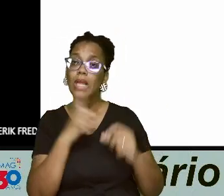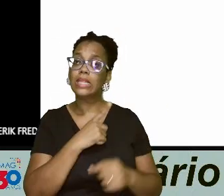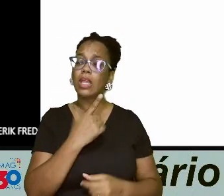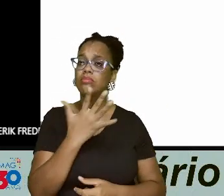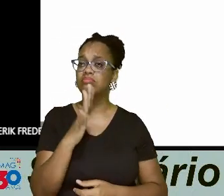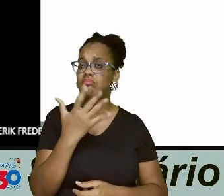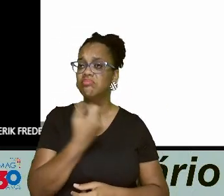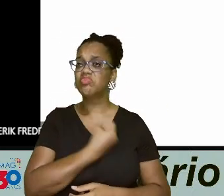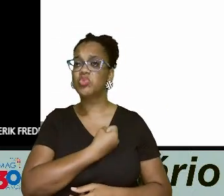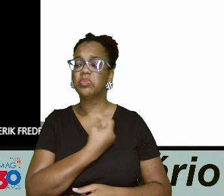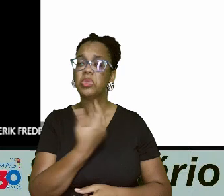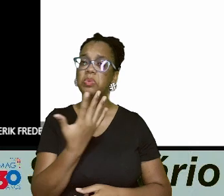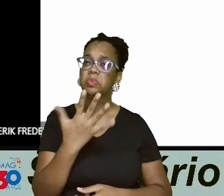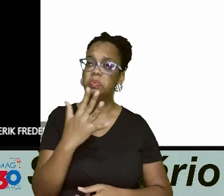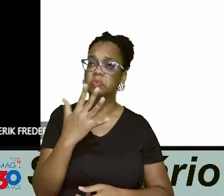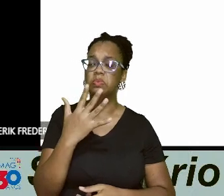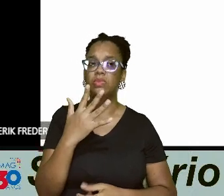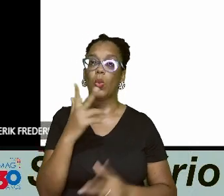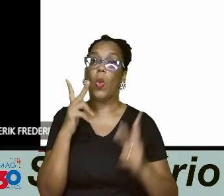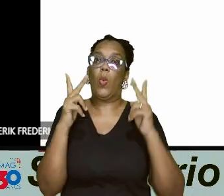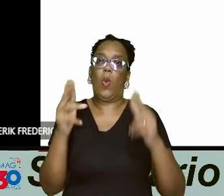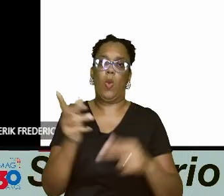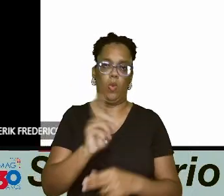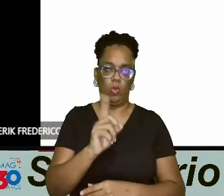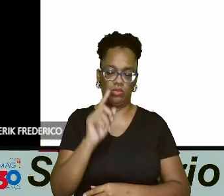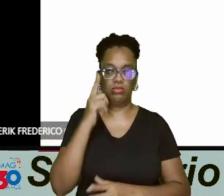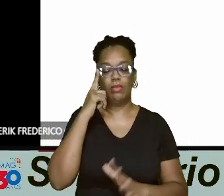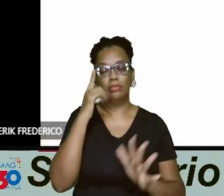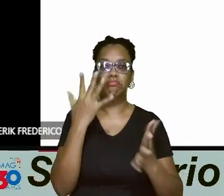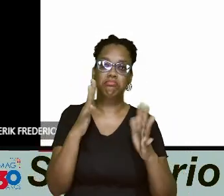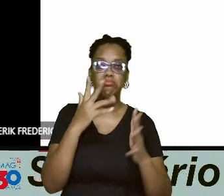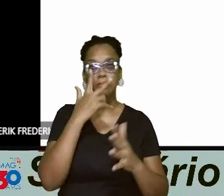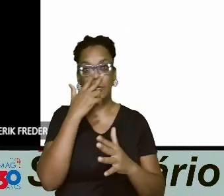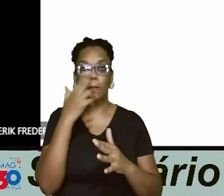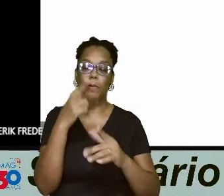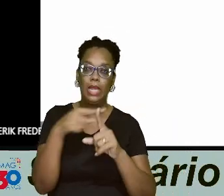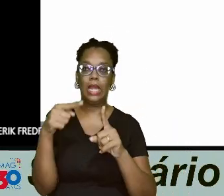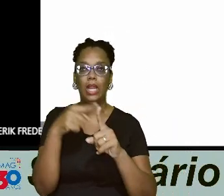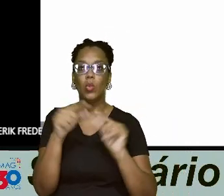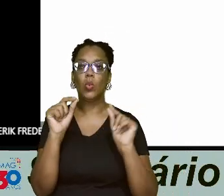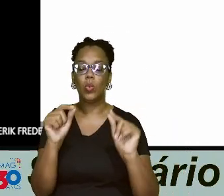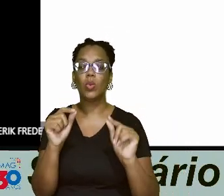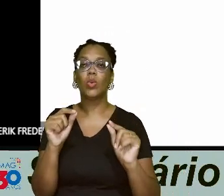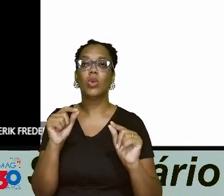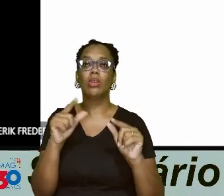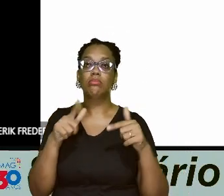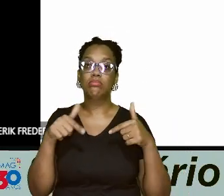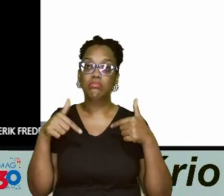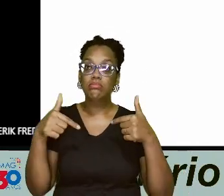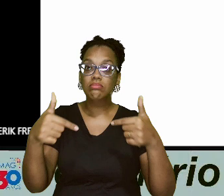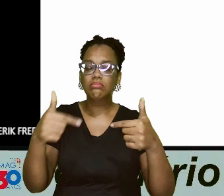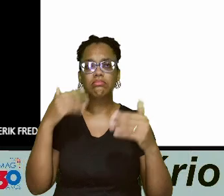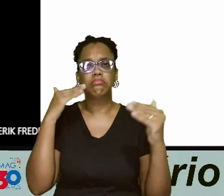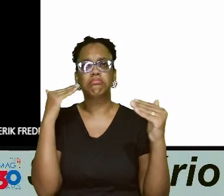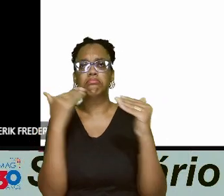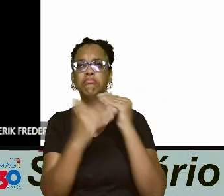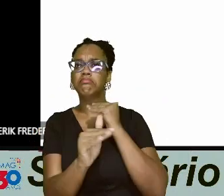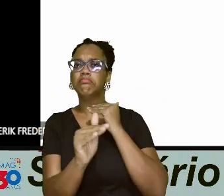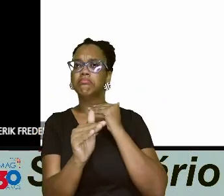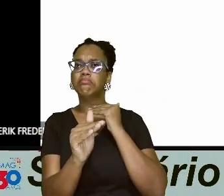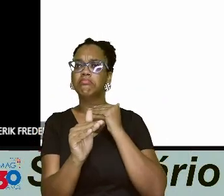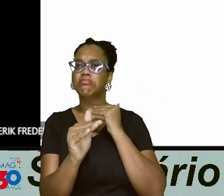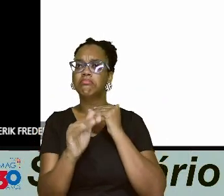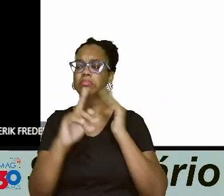aproximadamente, né, não igual, mas bem aproximado de ocasiões em que o exequente discordou da decretação